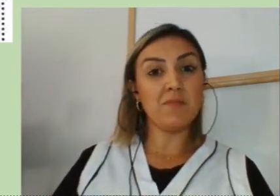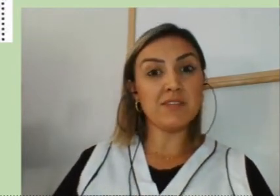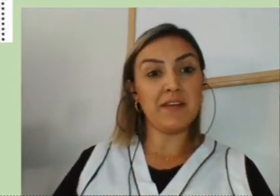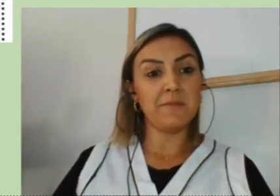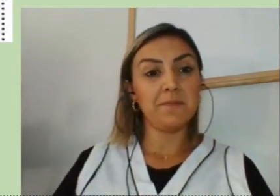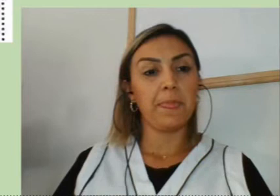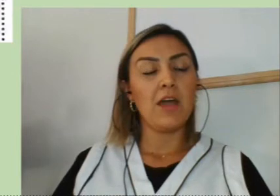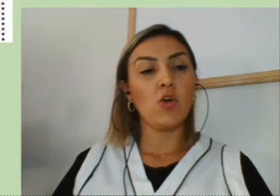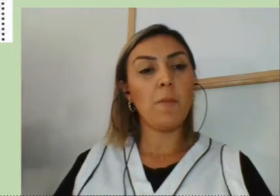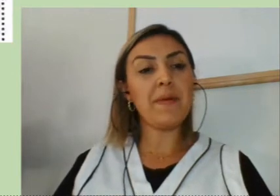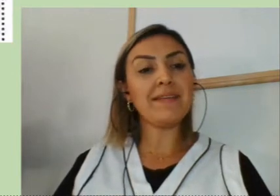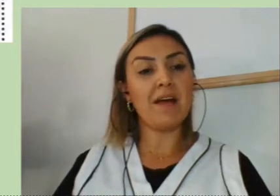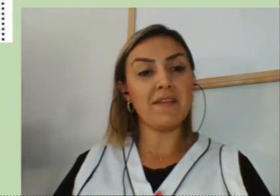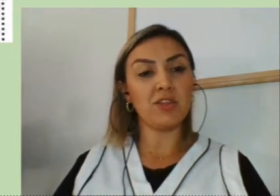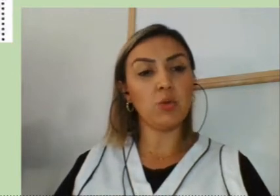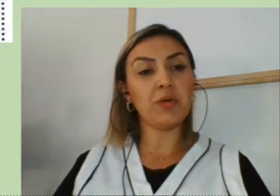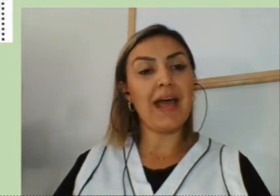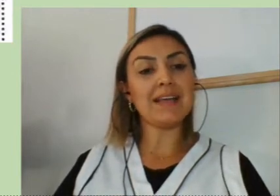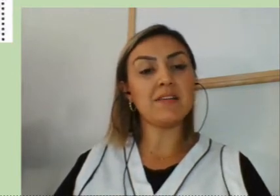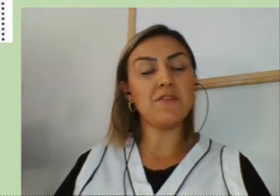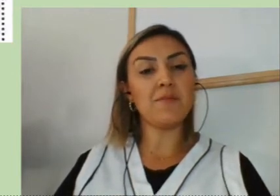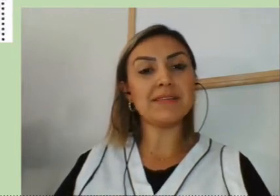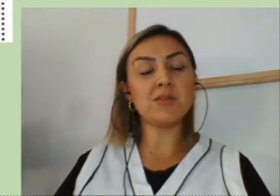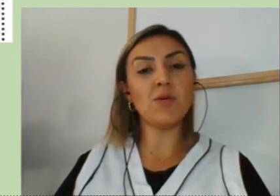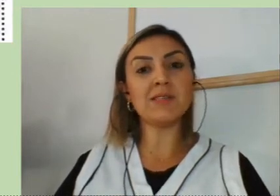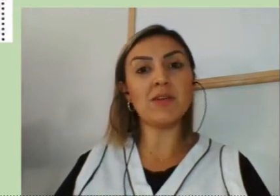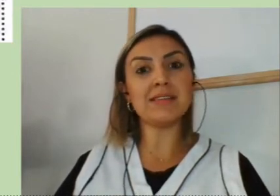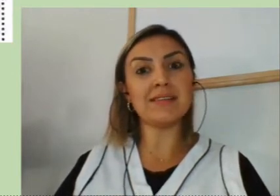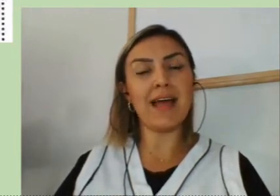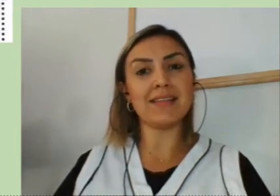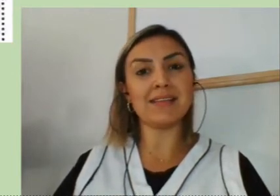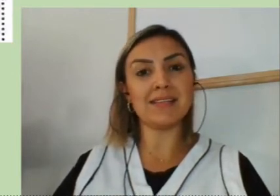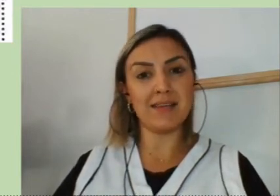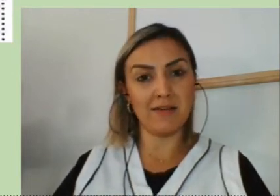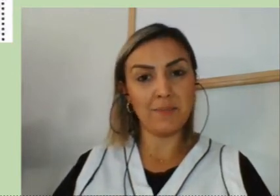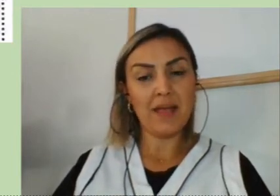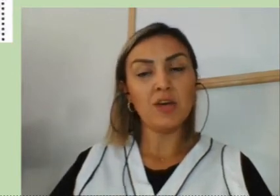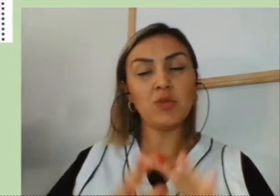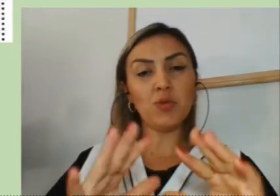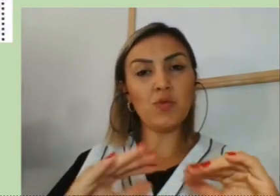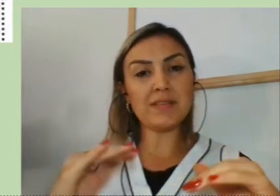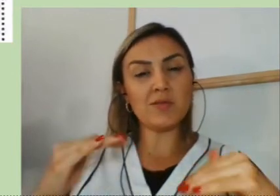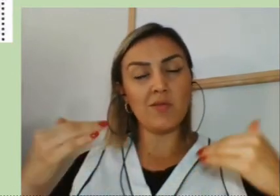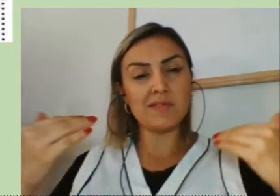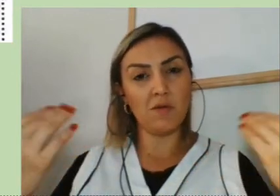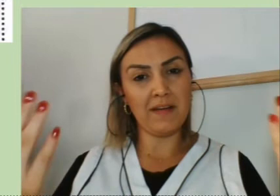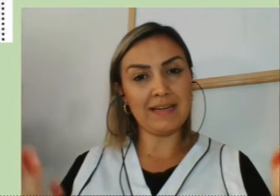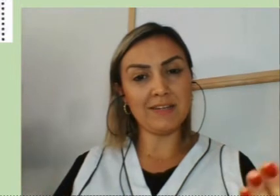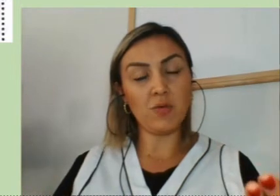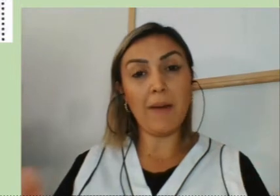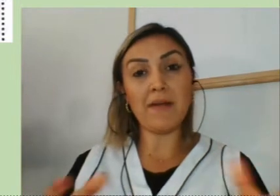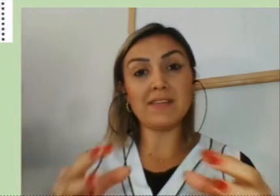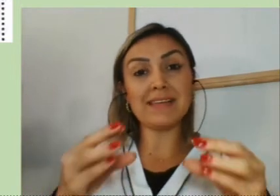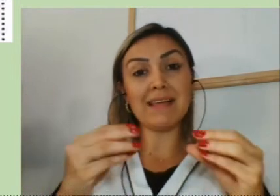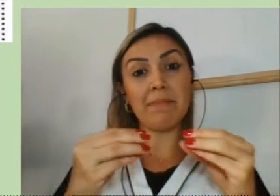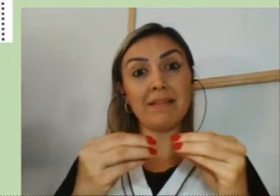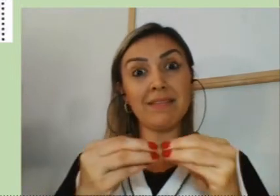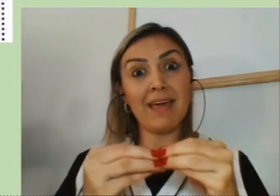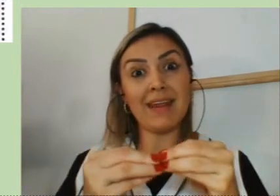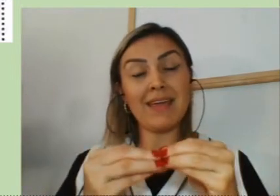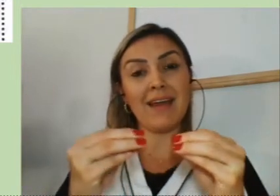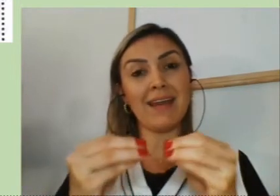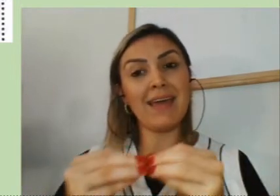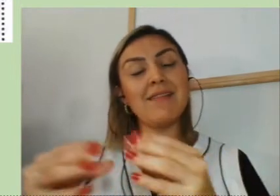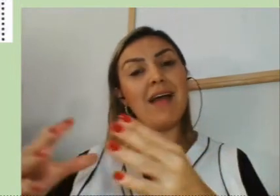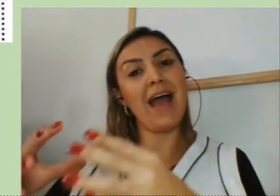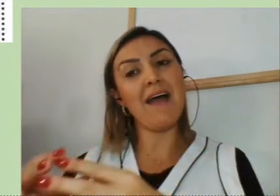Então, vamos ver. Copie da fatura as informações solicitadas a seguir. Tudo isso que eu estou falando é para vocês